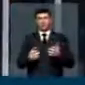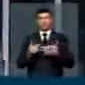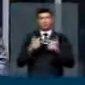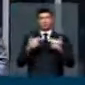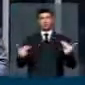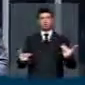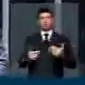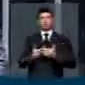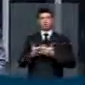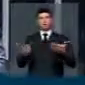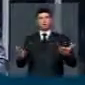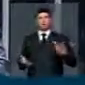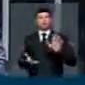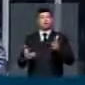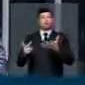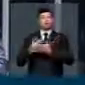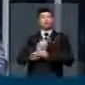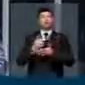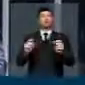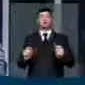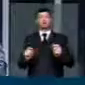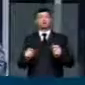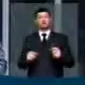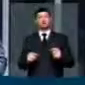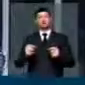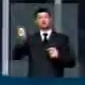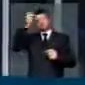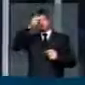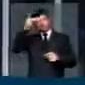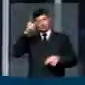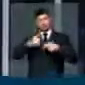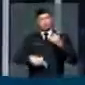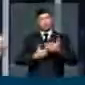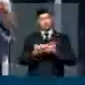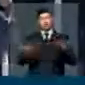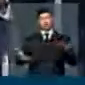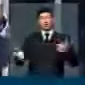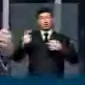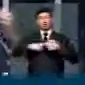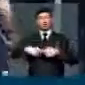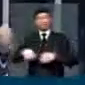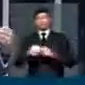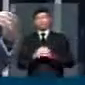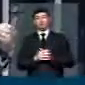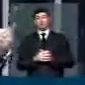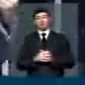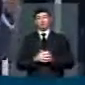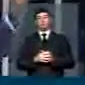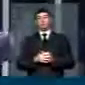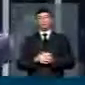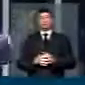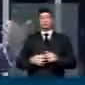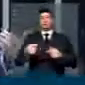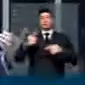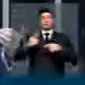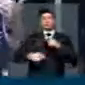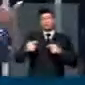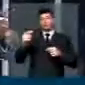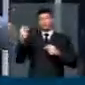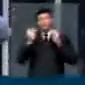baixa. E aí o que acontece? O prefeito fica impedido de assinar o seu convênio, impedido de dar agilidade